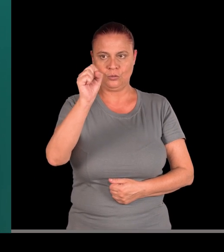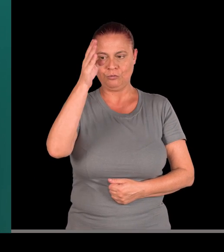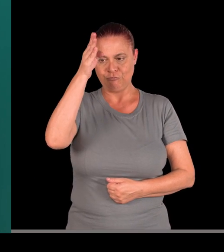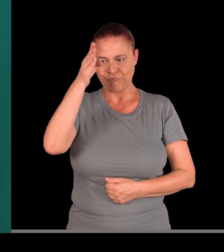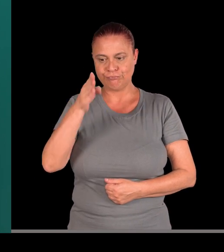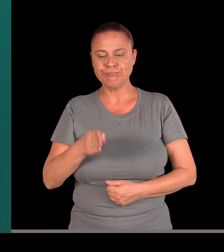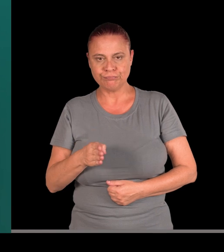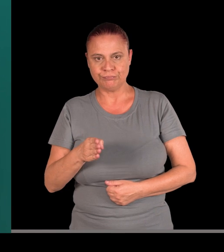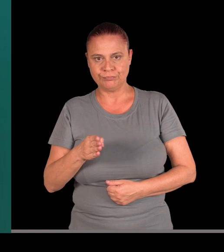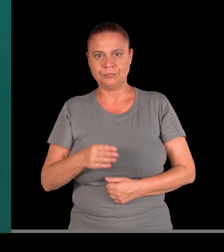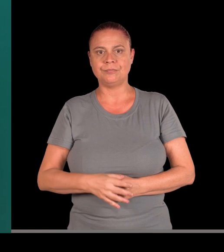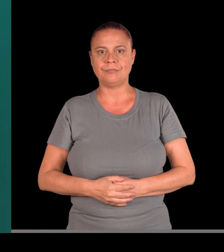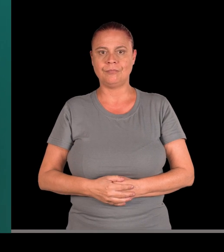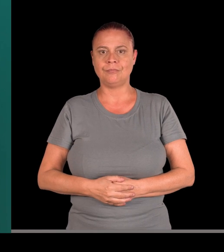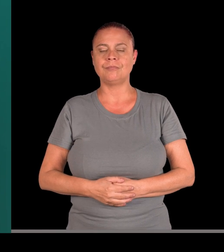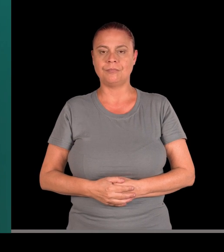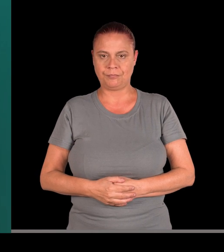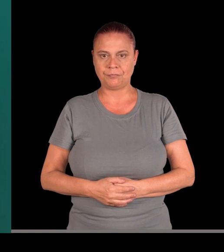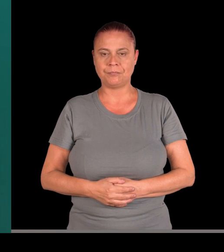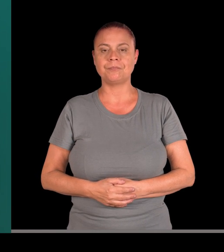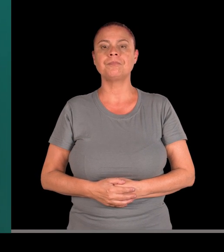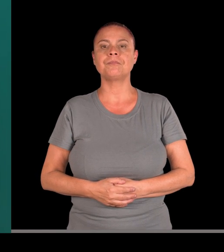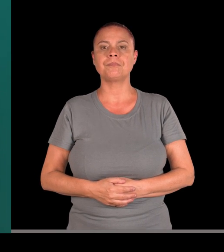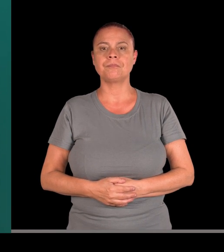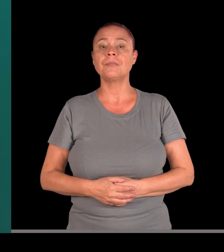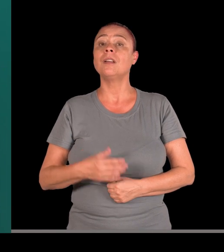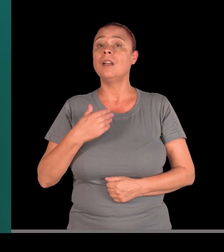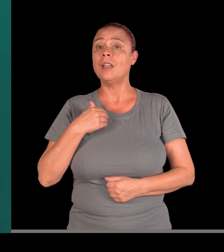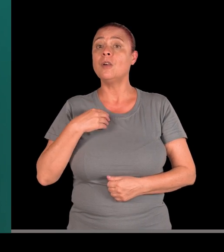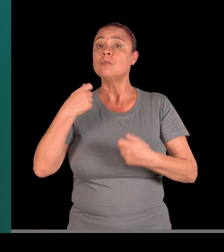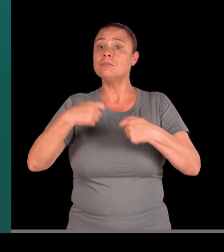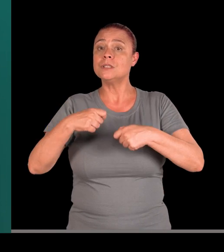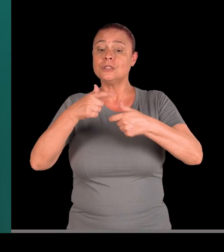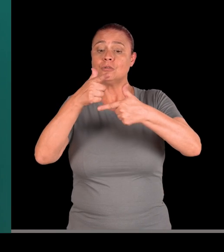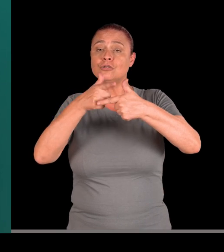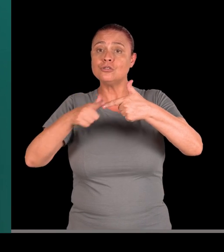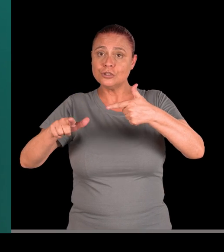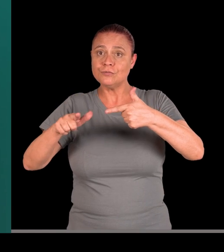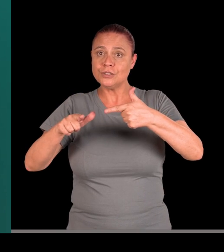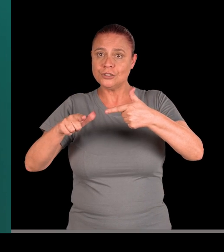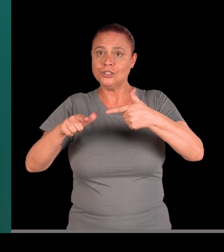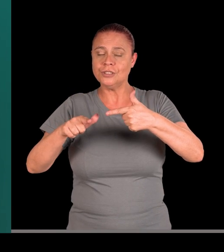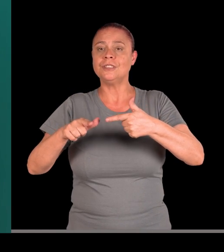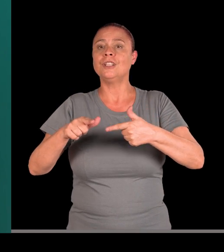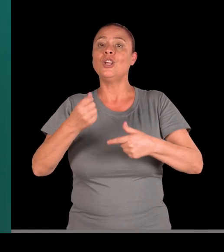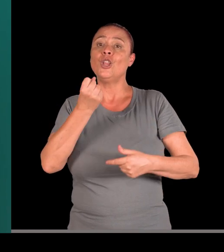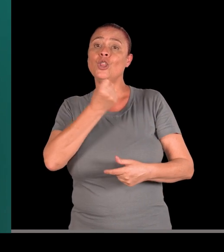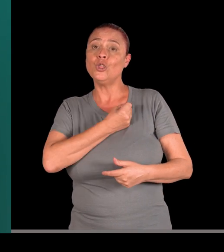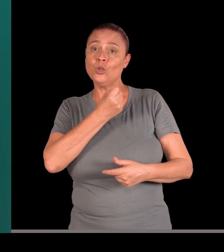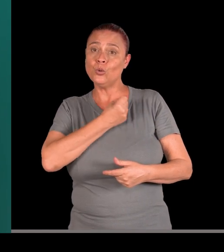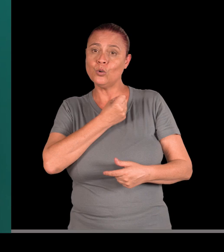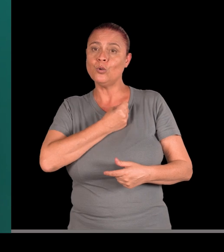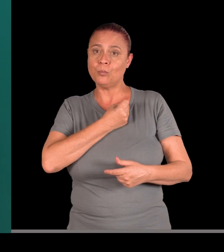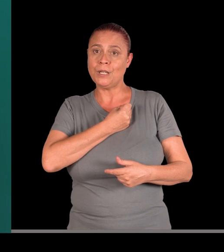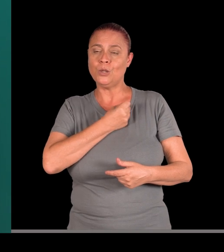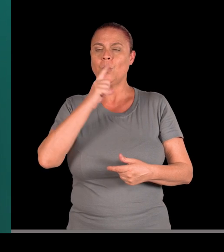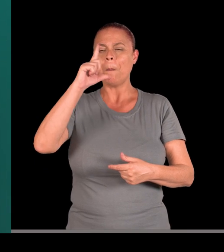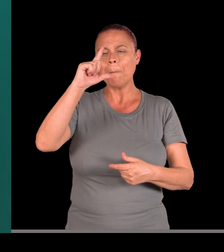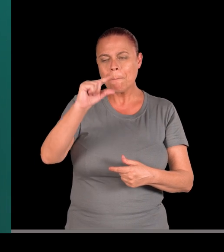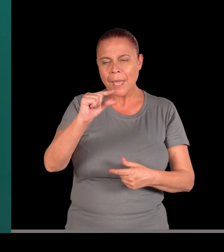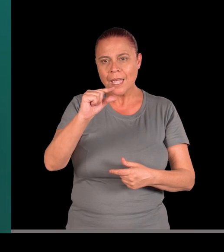e 8. Coloco aqui o 12 e o 8. E eu vou dividir pelo menor